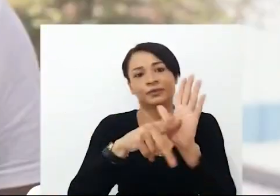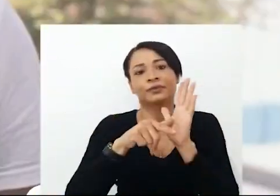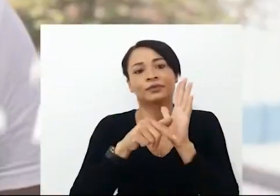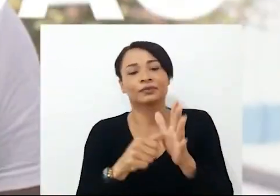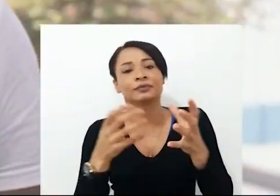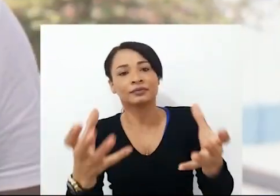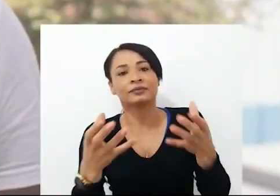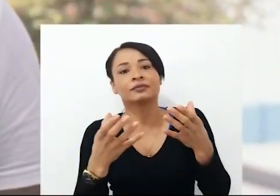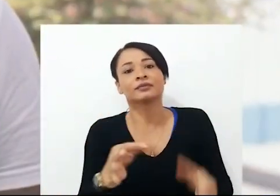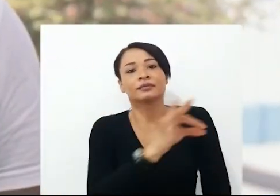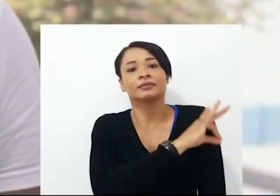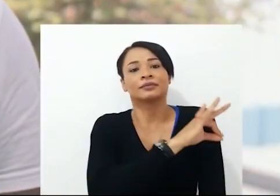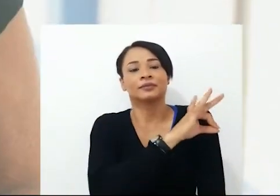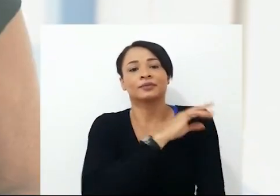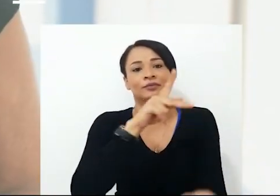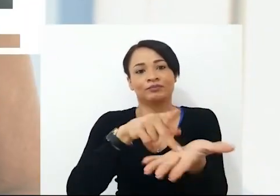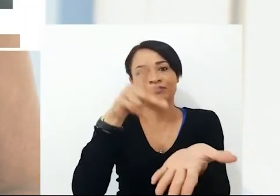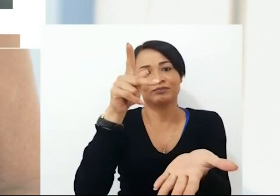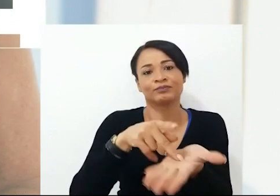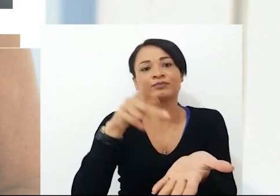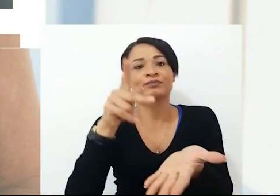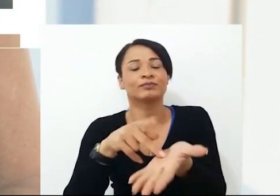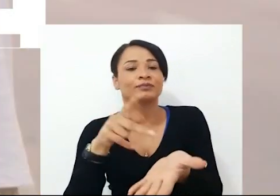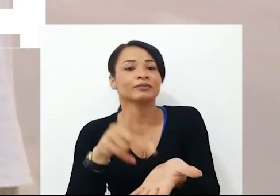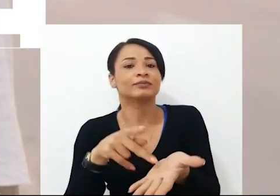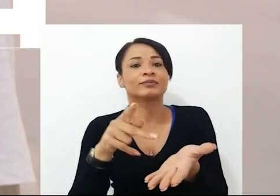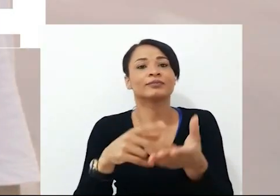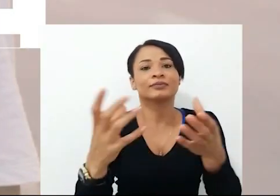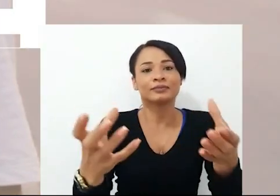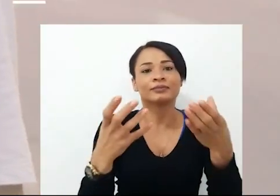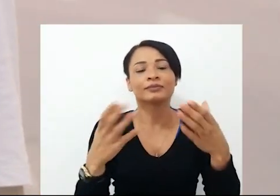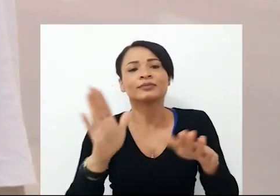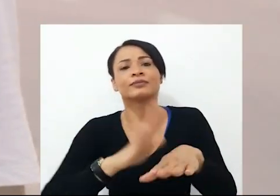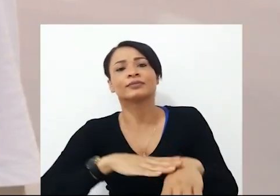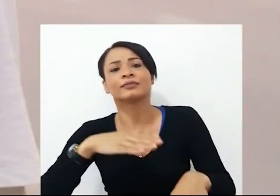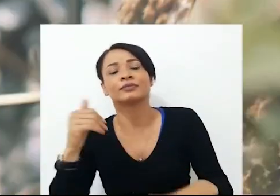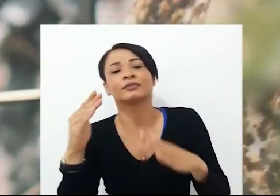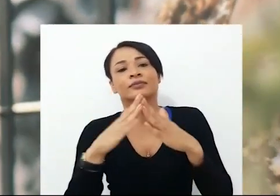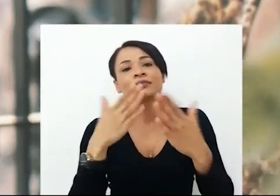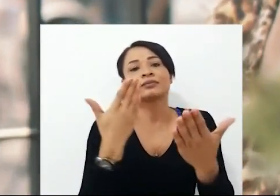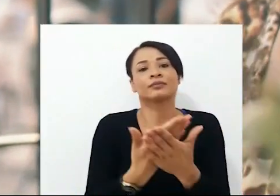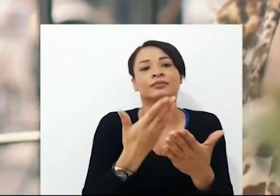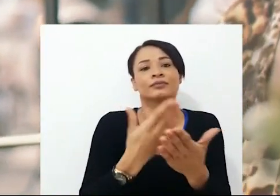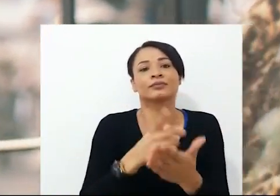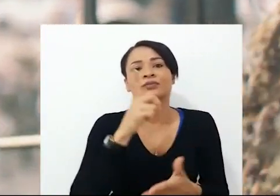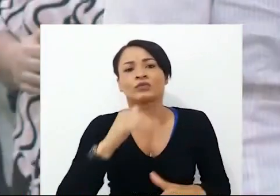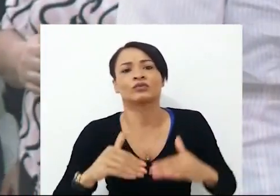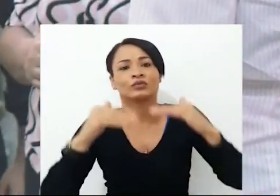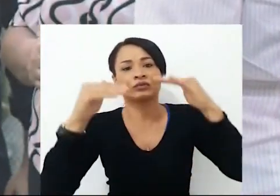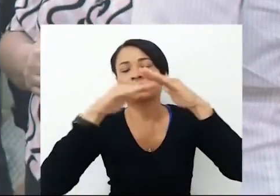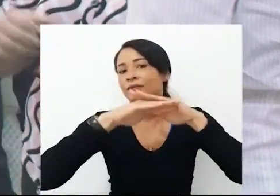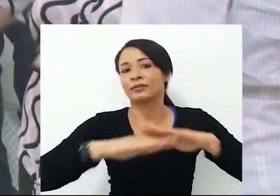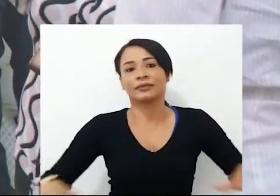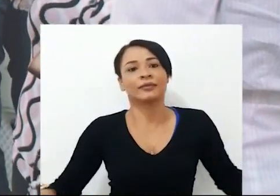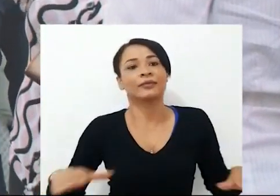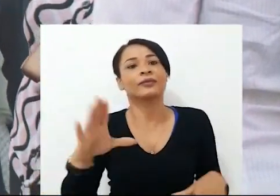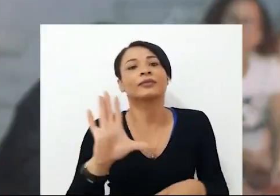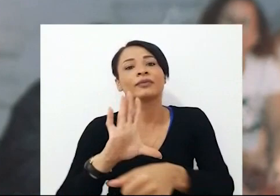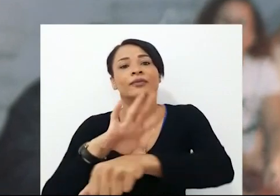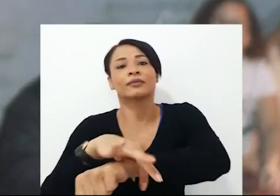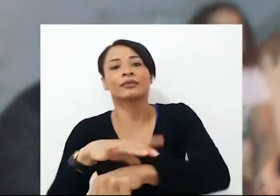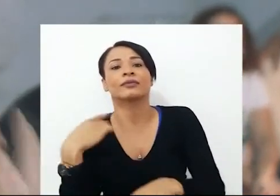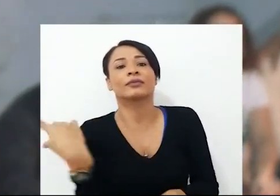Eu quero o fim da corrupção. Eu quero um prefeito de verdade. Eu quero mais creche, menos